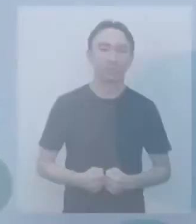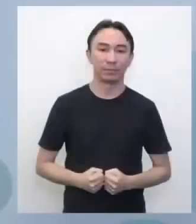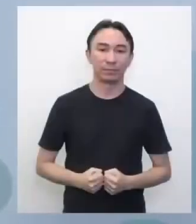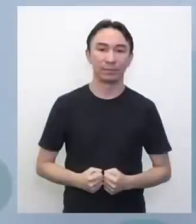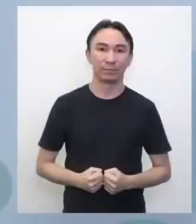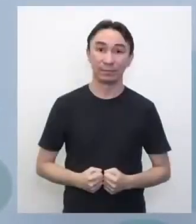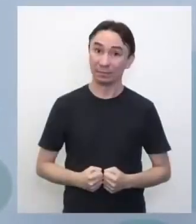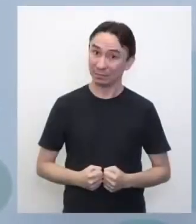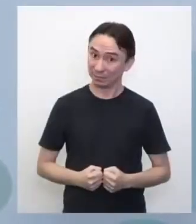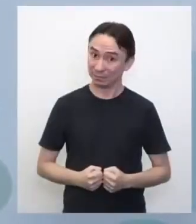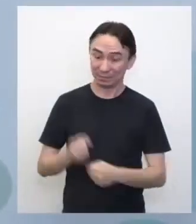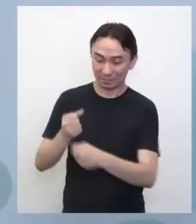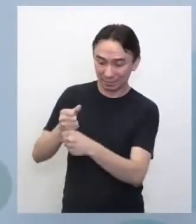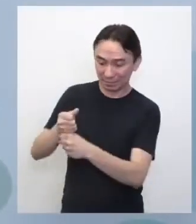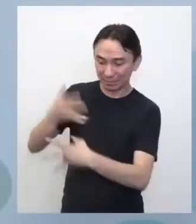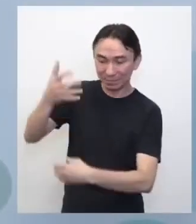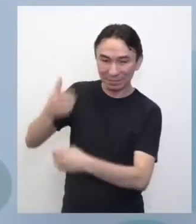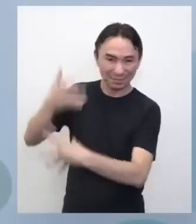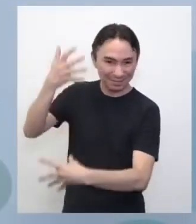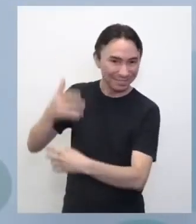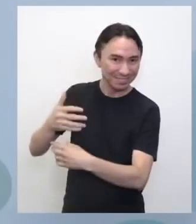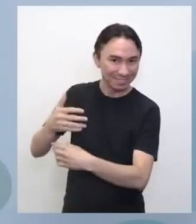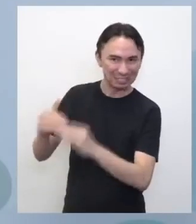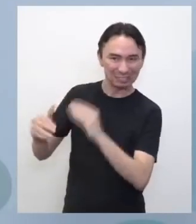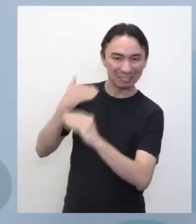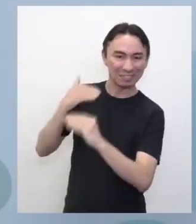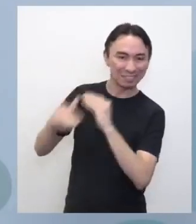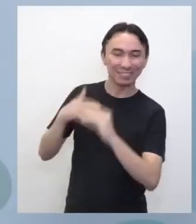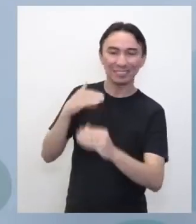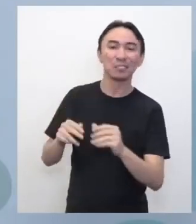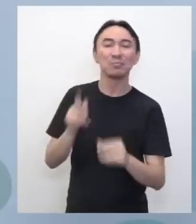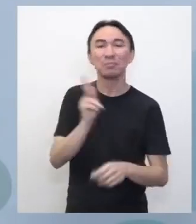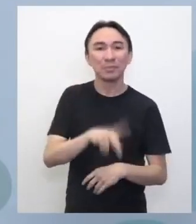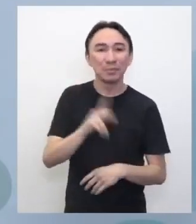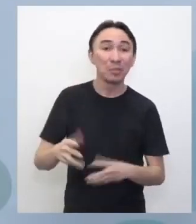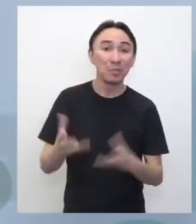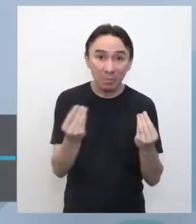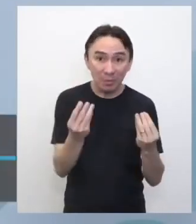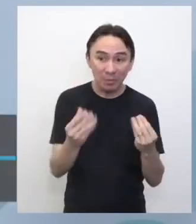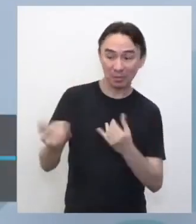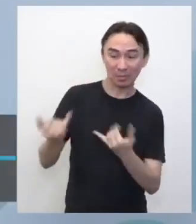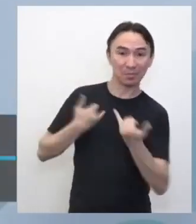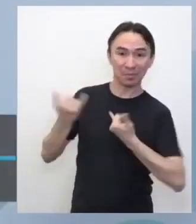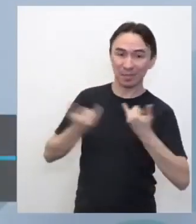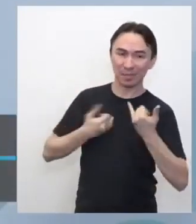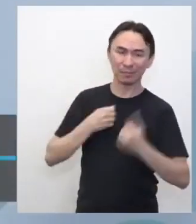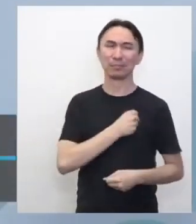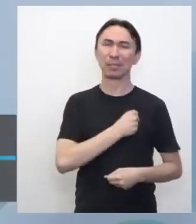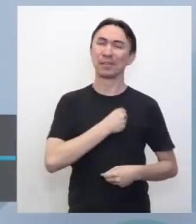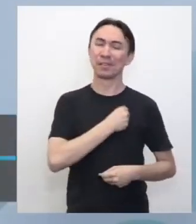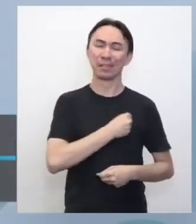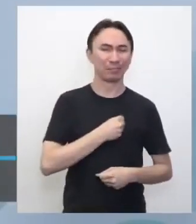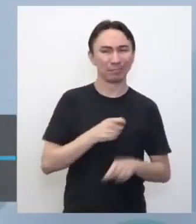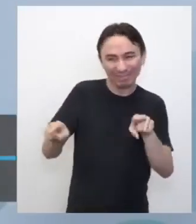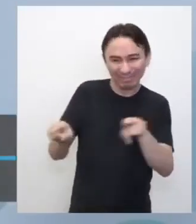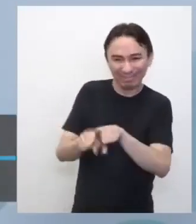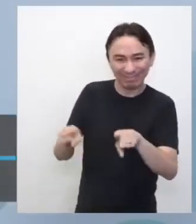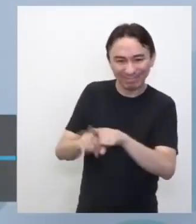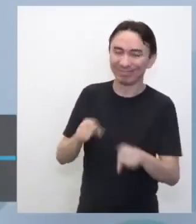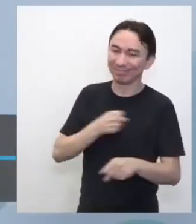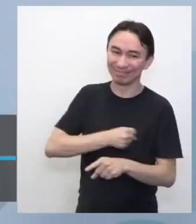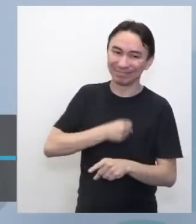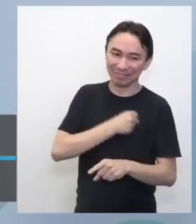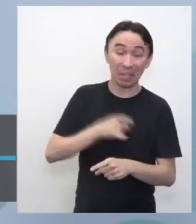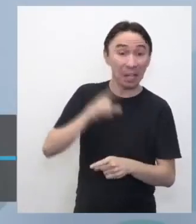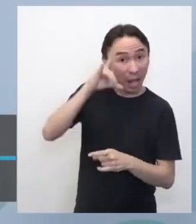E olhando aqui o chat, muitos professores falando que estão com saudade da gente, nós também estávamos com saudade de vocês. Passa lá no nosso Instagram, manda um alô lá